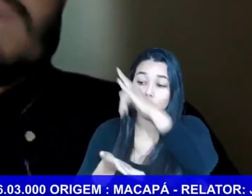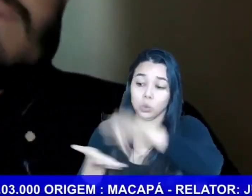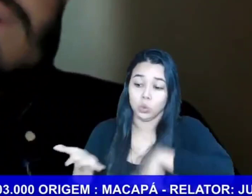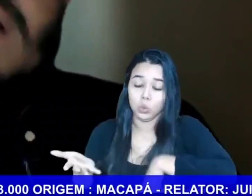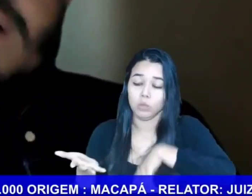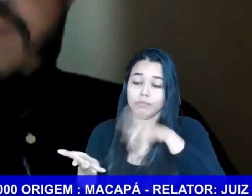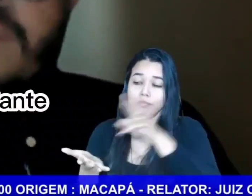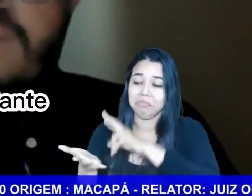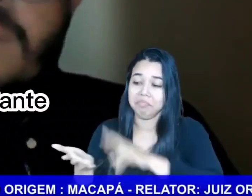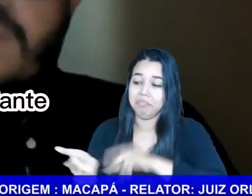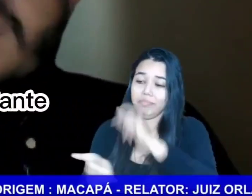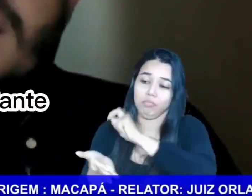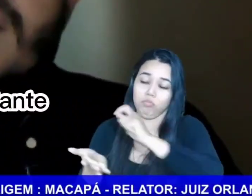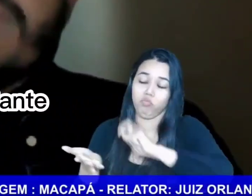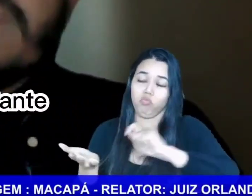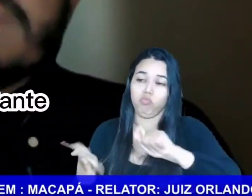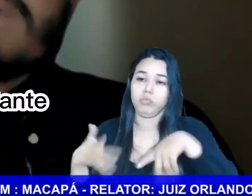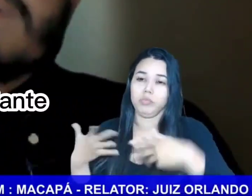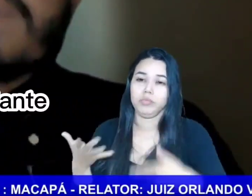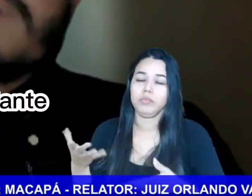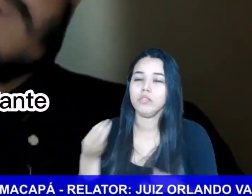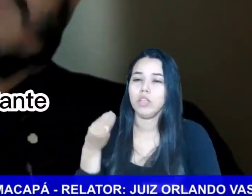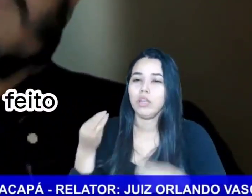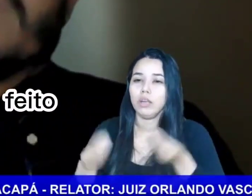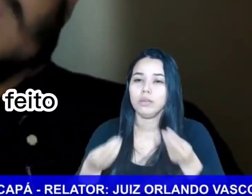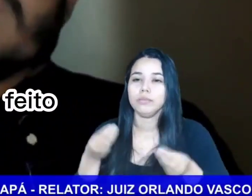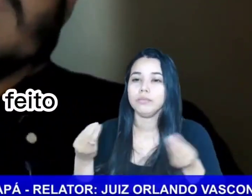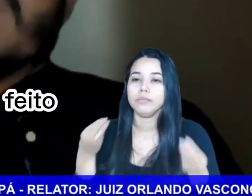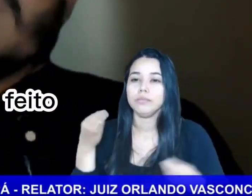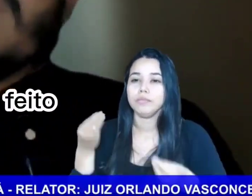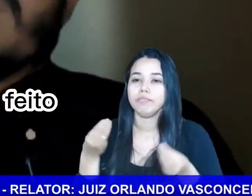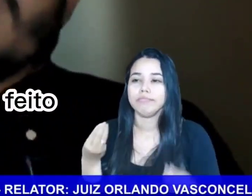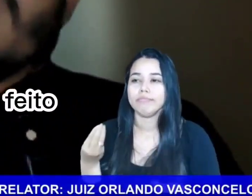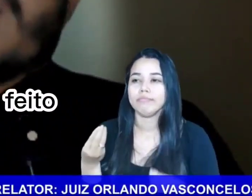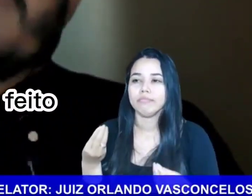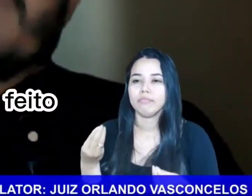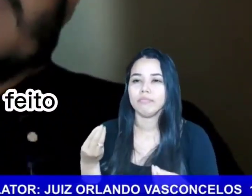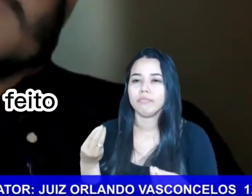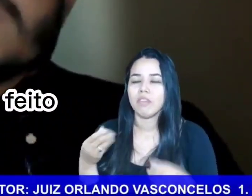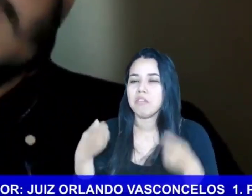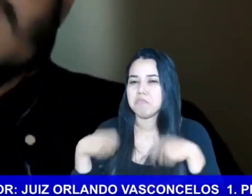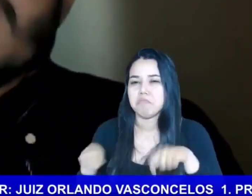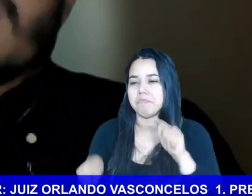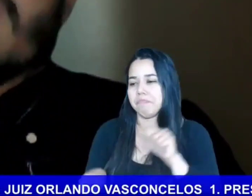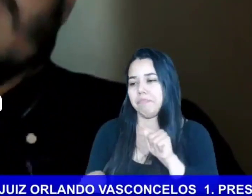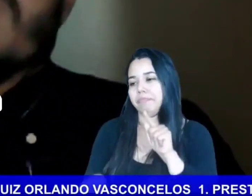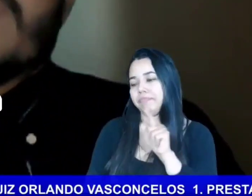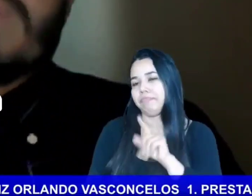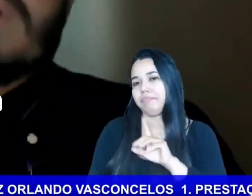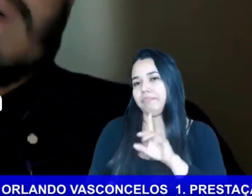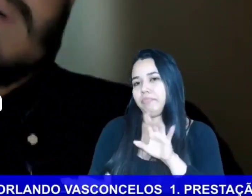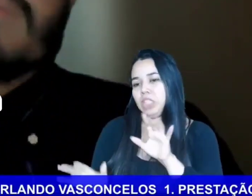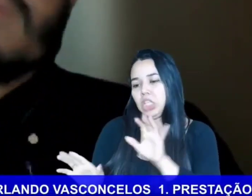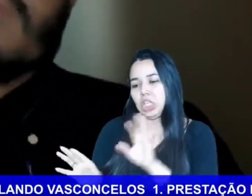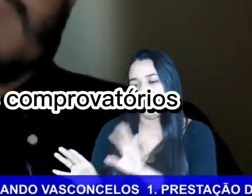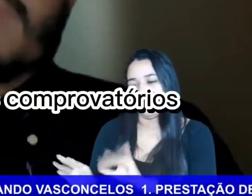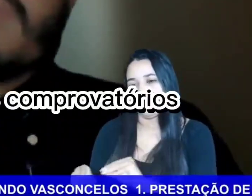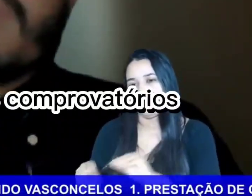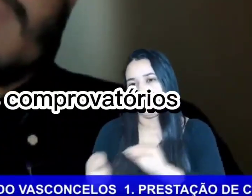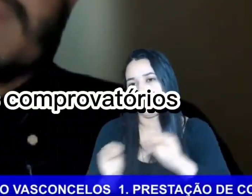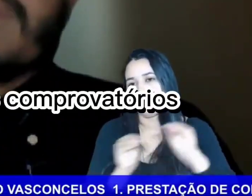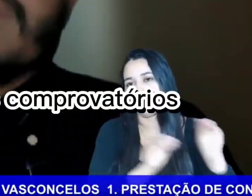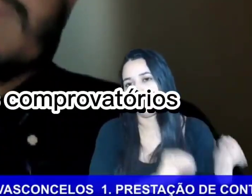fiscais, são, como se verá adiante, irrelevantes ao deslinde do feito, embora reforcem